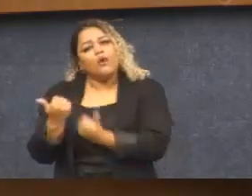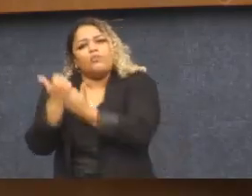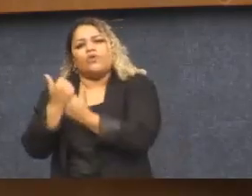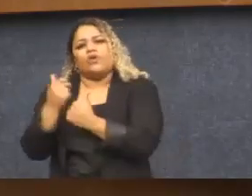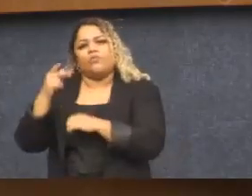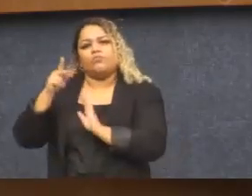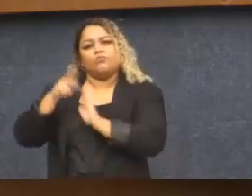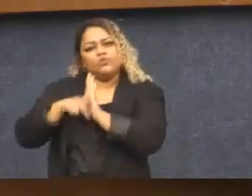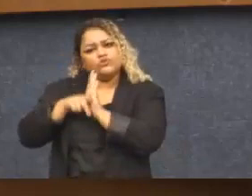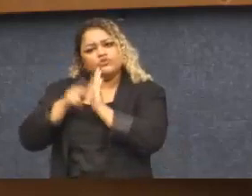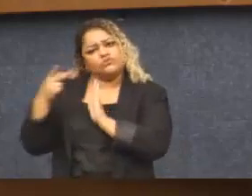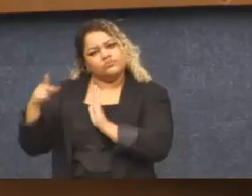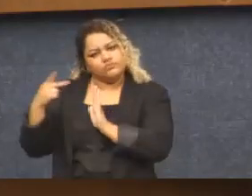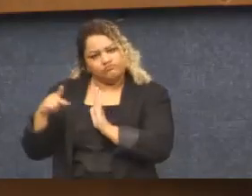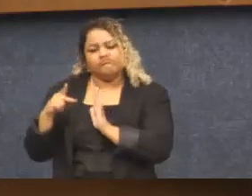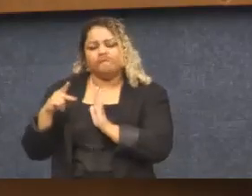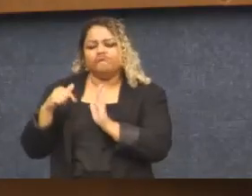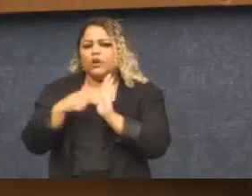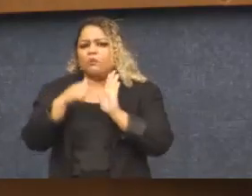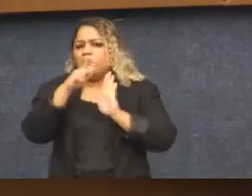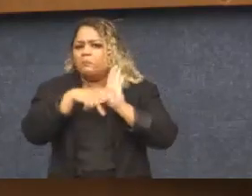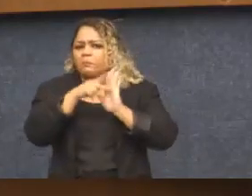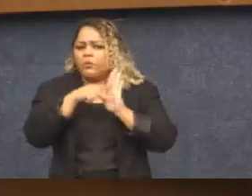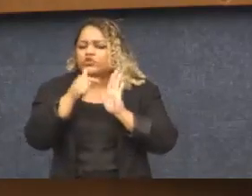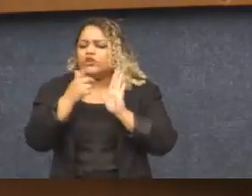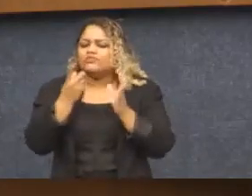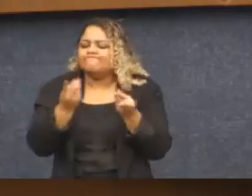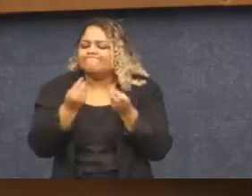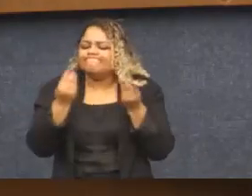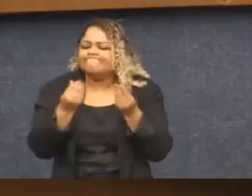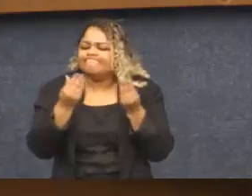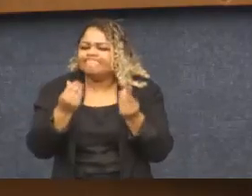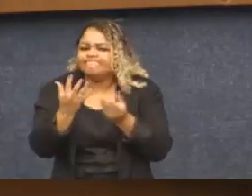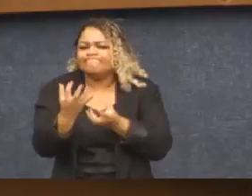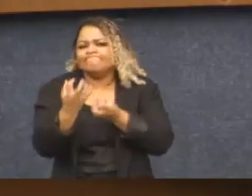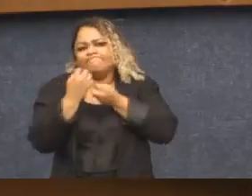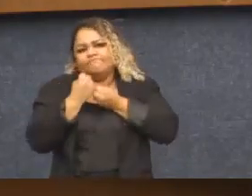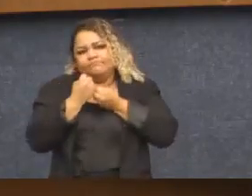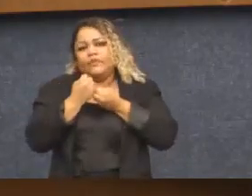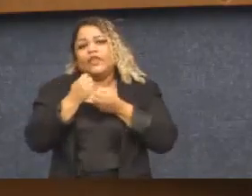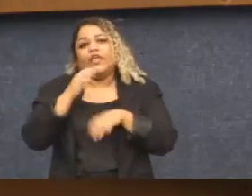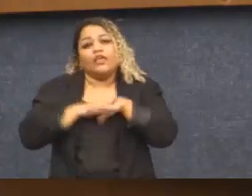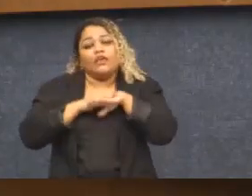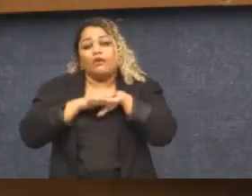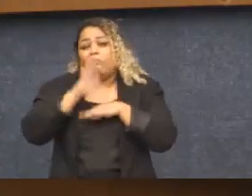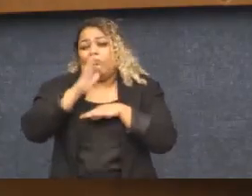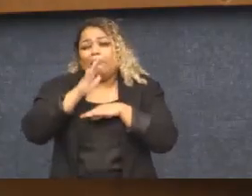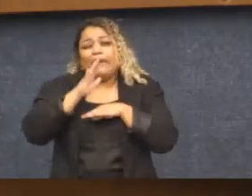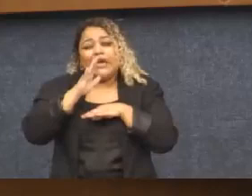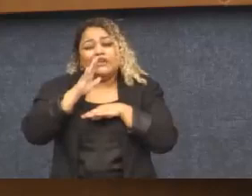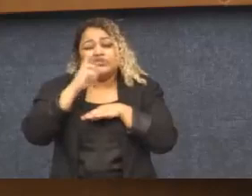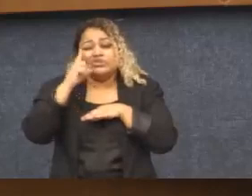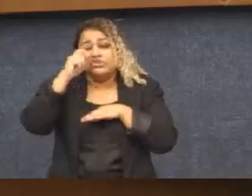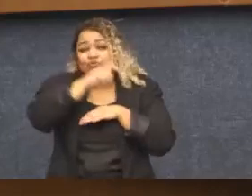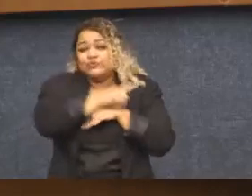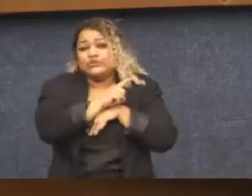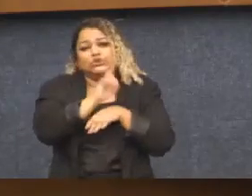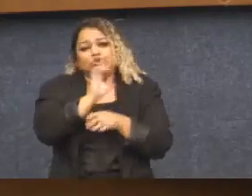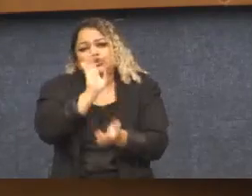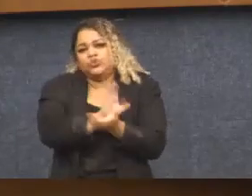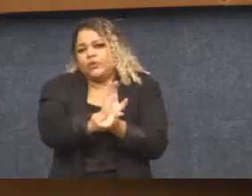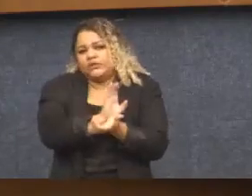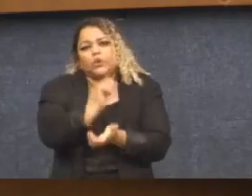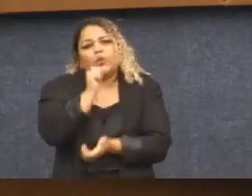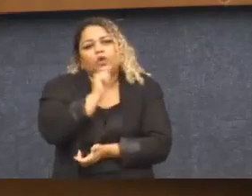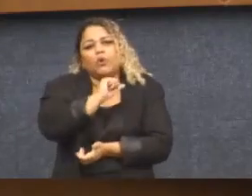que é um projeto muito sensível, que trata de umas situações mais delicadas que uma mulher, né, que uma família pode